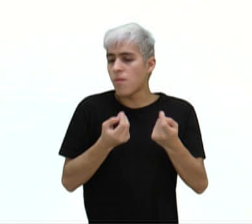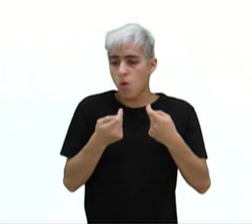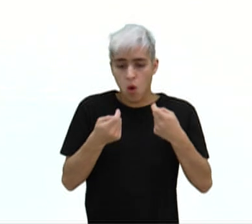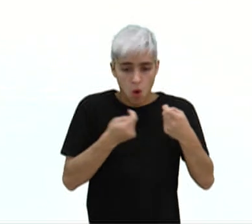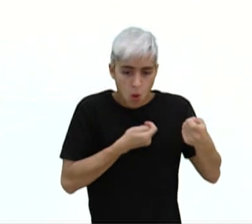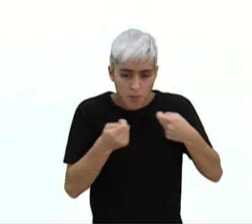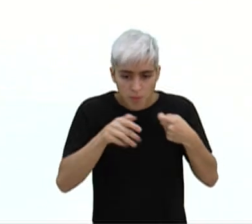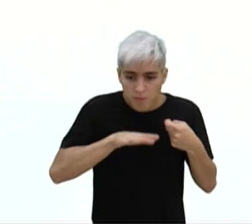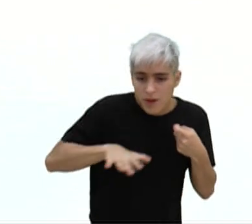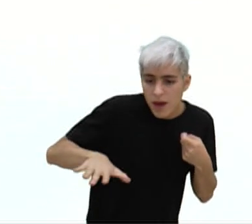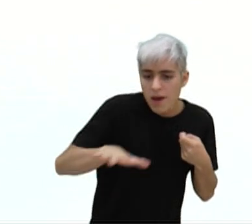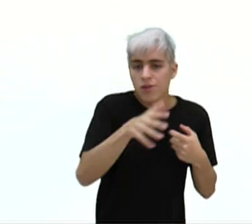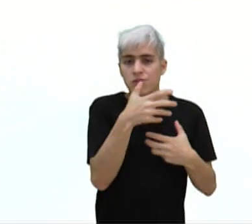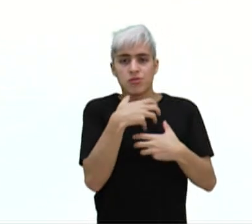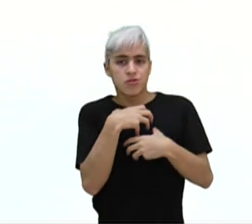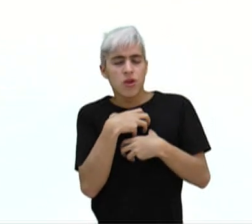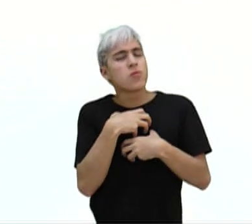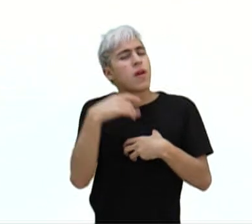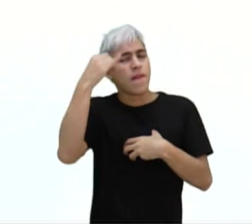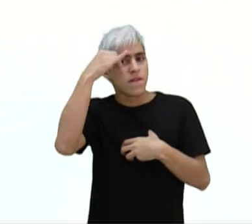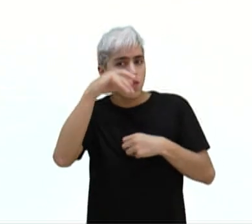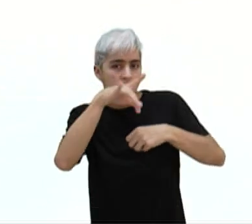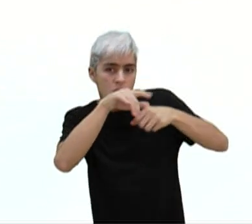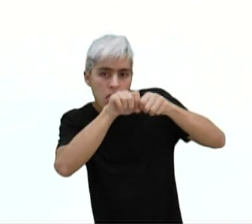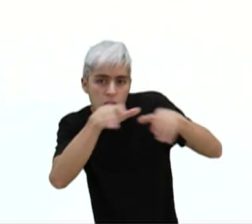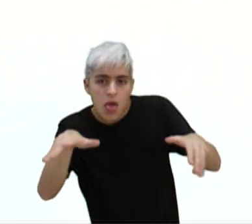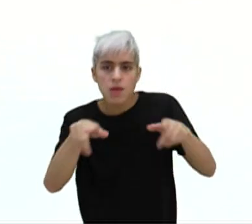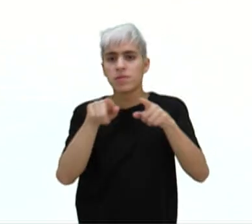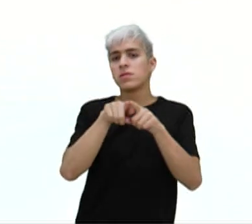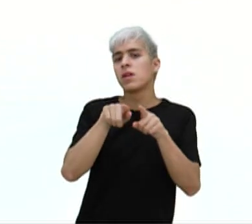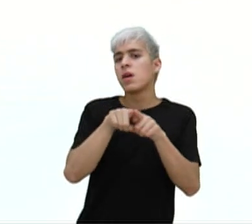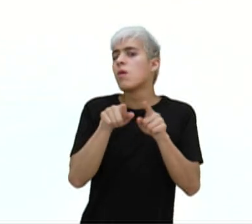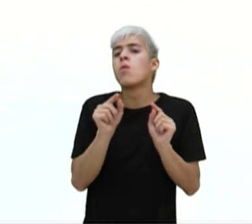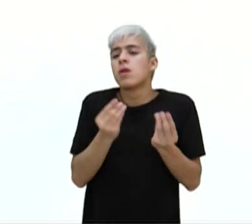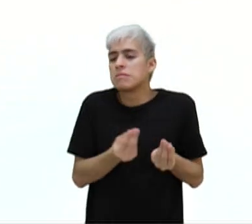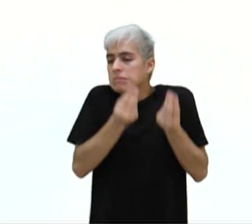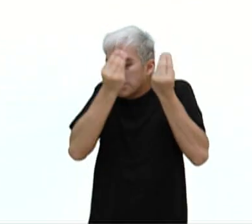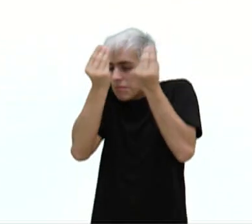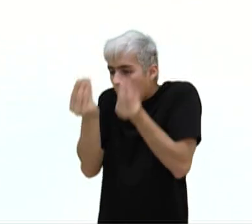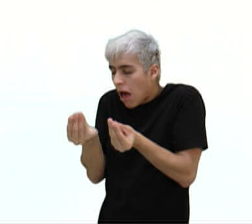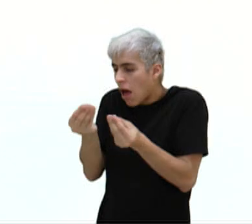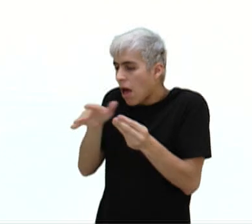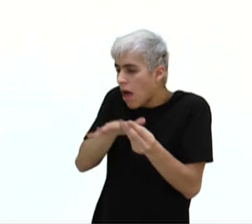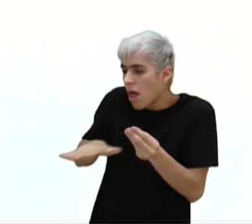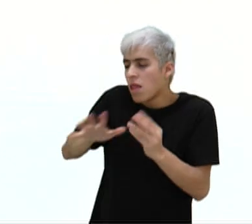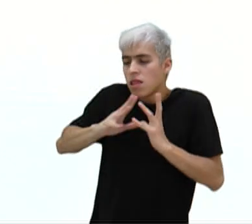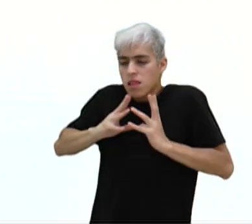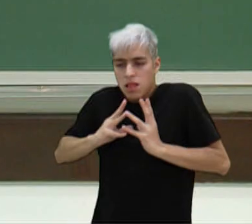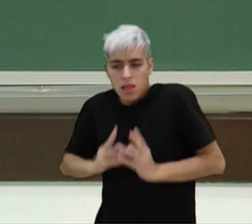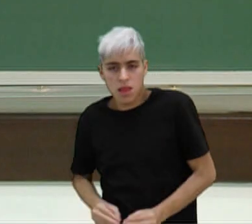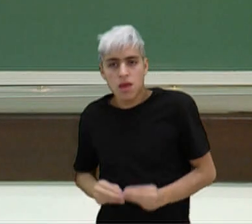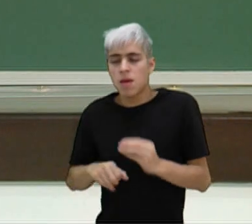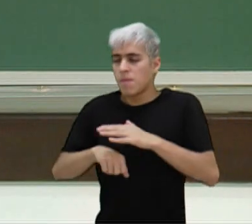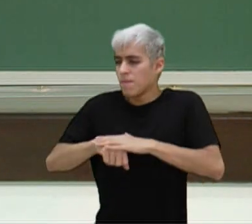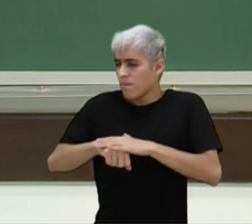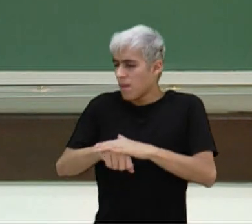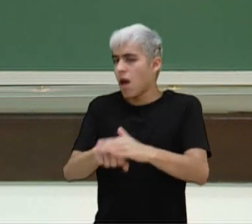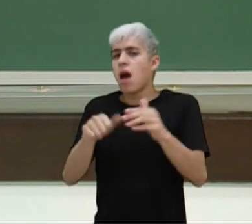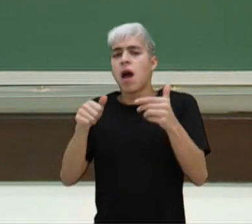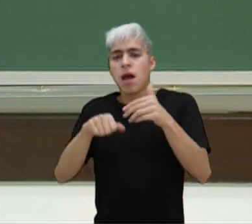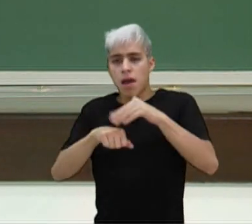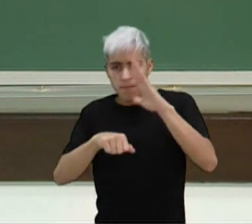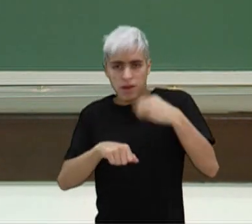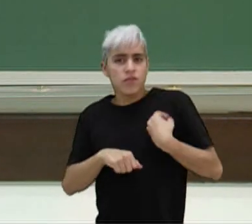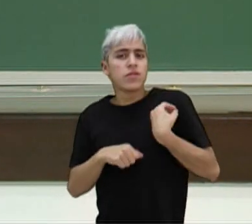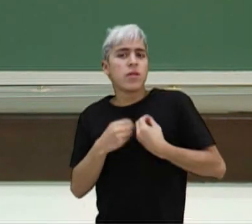do ambiente de forma a evitar doenças e propiciar a maior higiene, ou seja, maior qualidade de